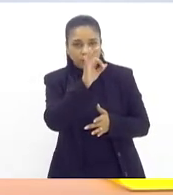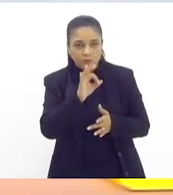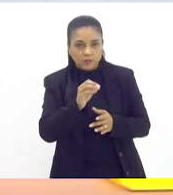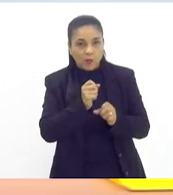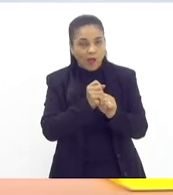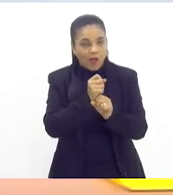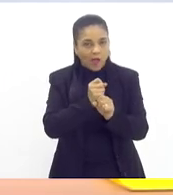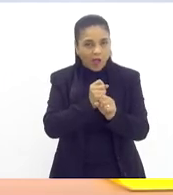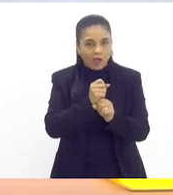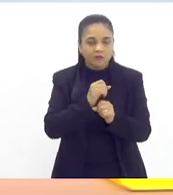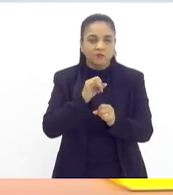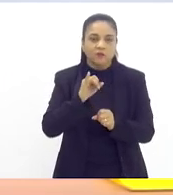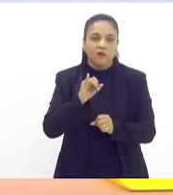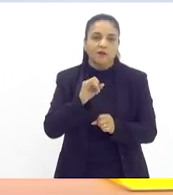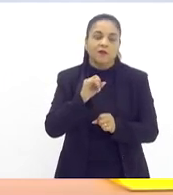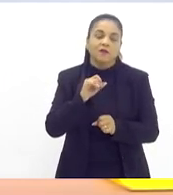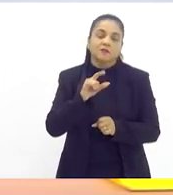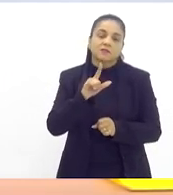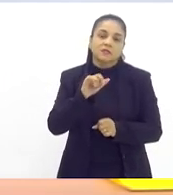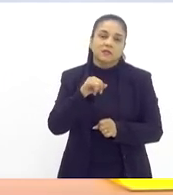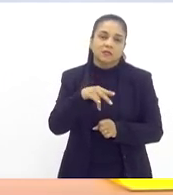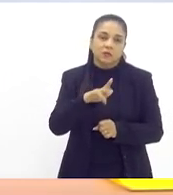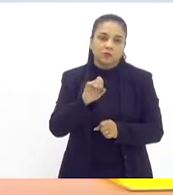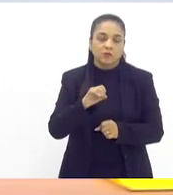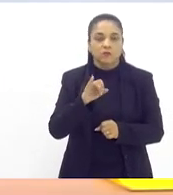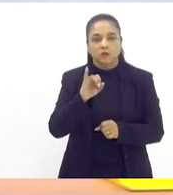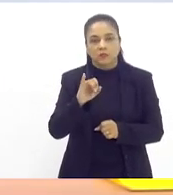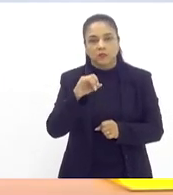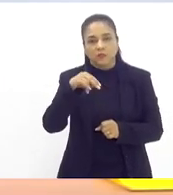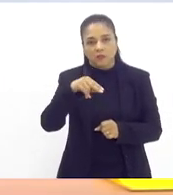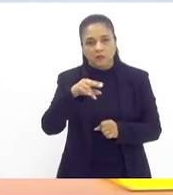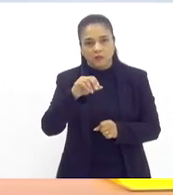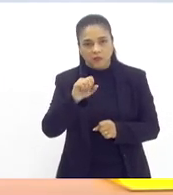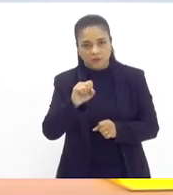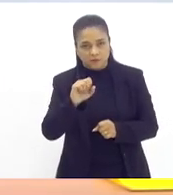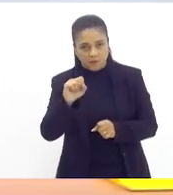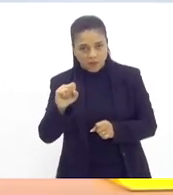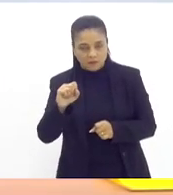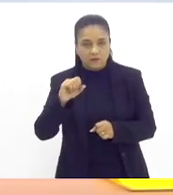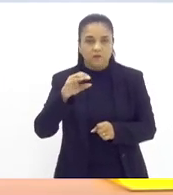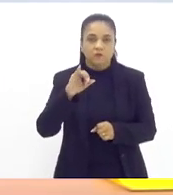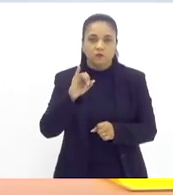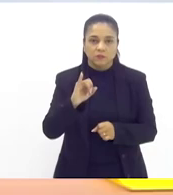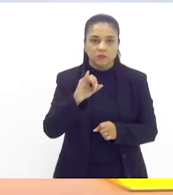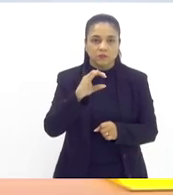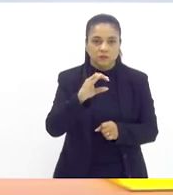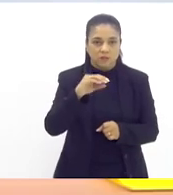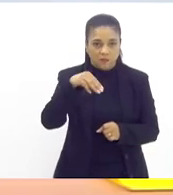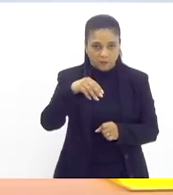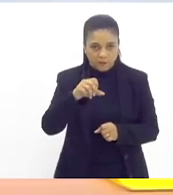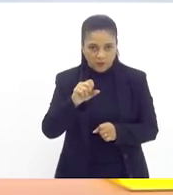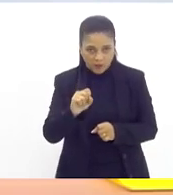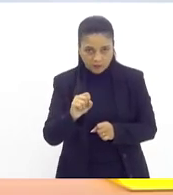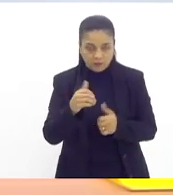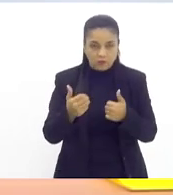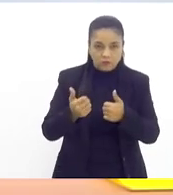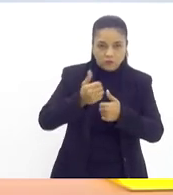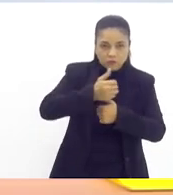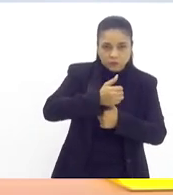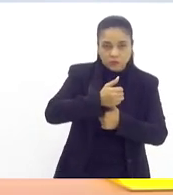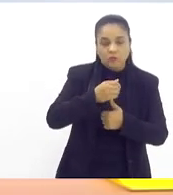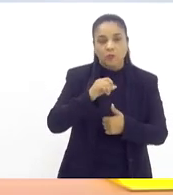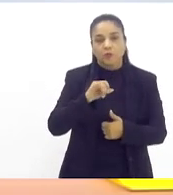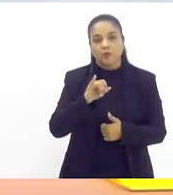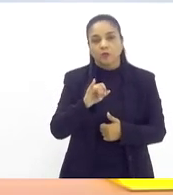do ICMS e do ISS, que passariam a ser progressivamente substituídos pelo IBS. Por que começa